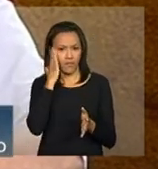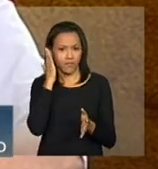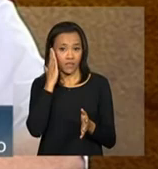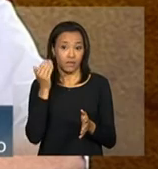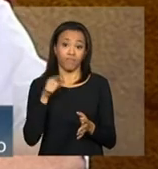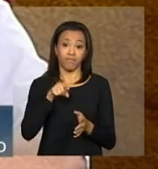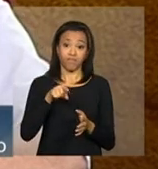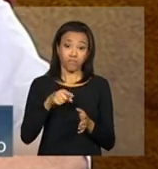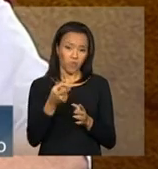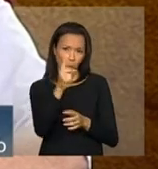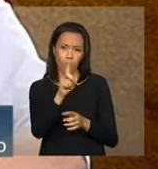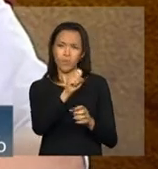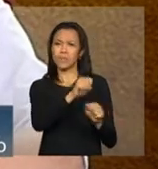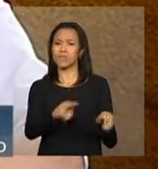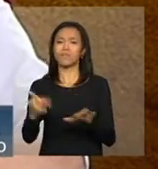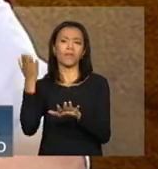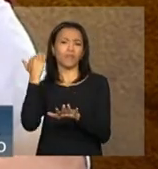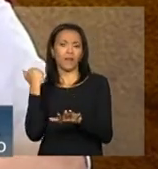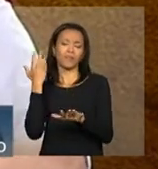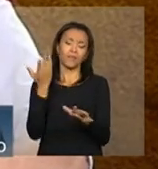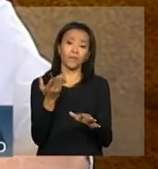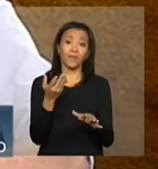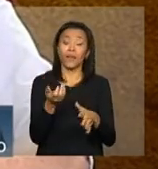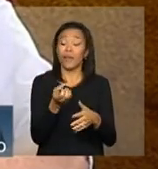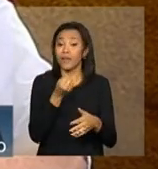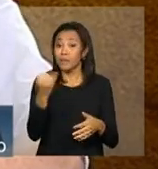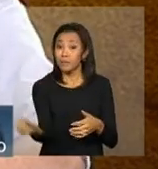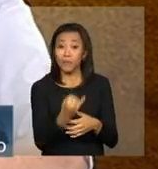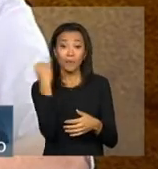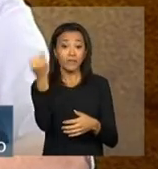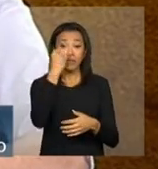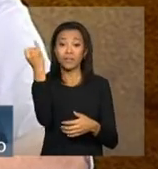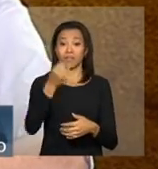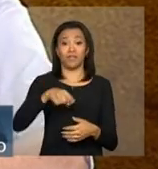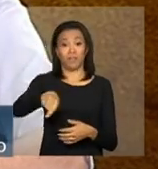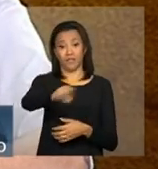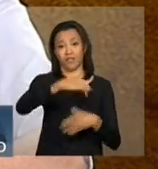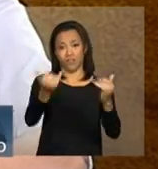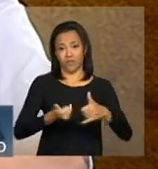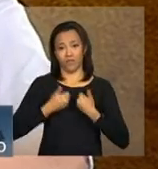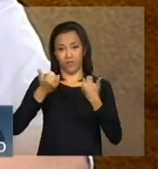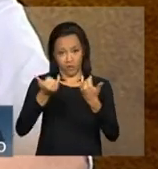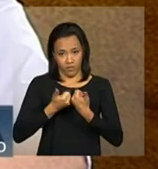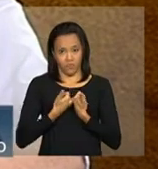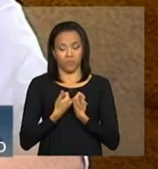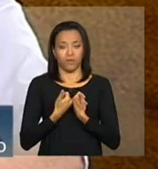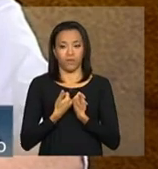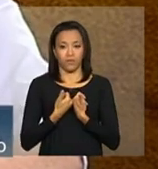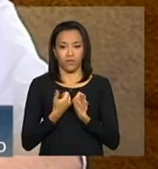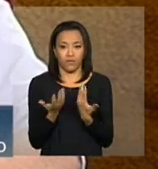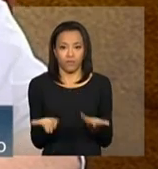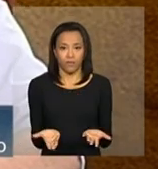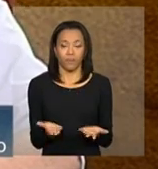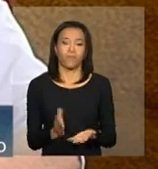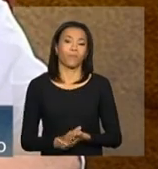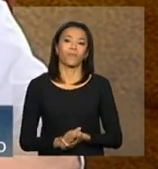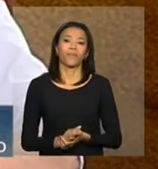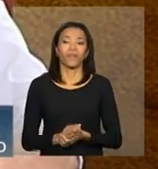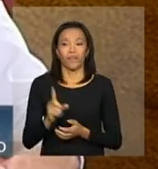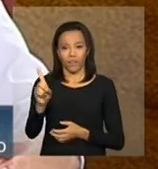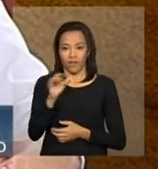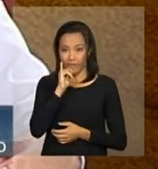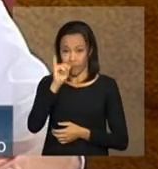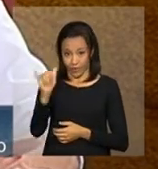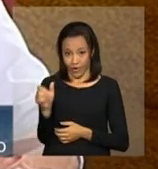olhou há uma semana atrás. Então, assim, tem uma riqueza de recursos muito grande. Então, Diogo, vamos tentar